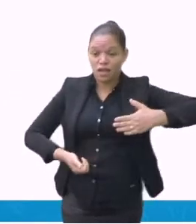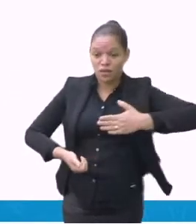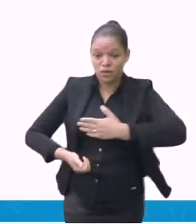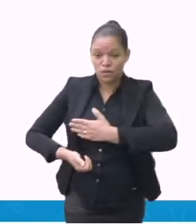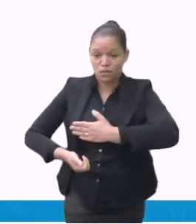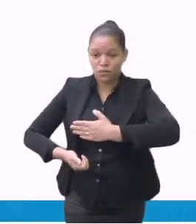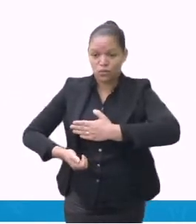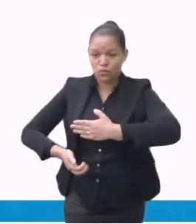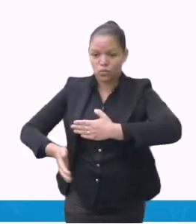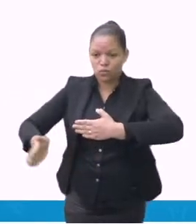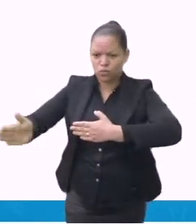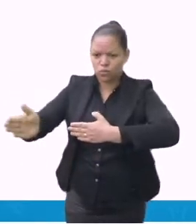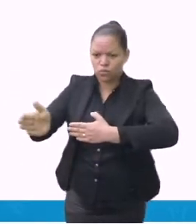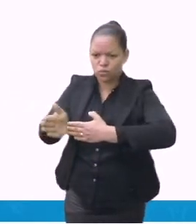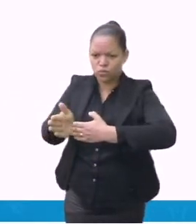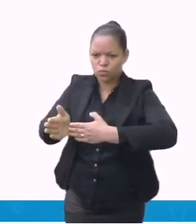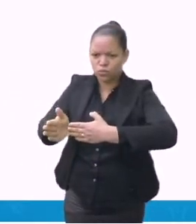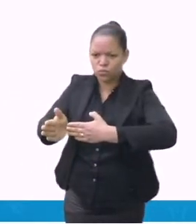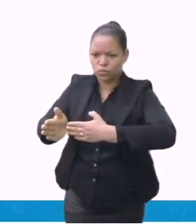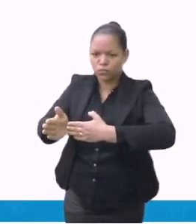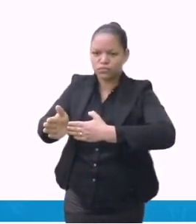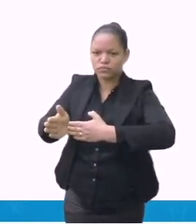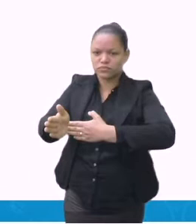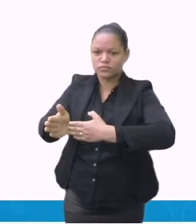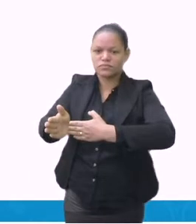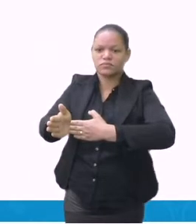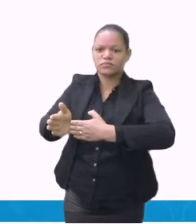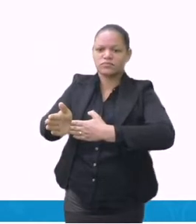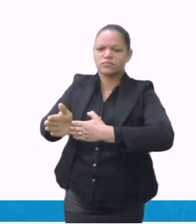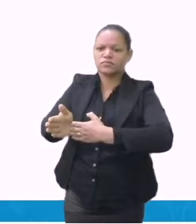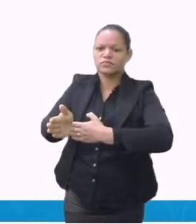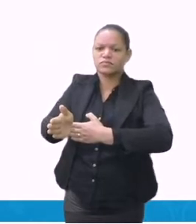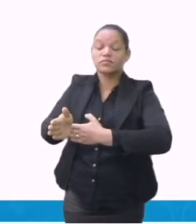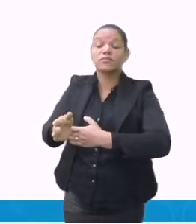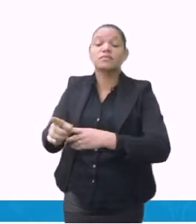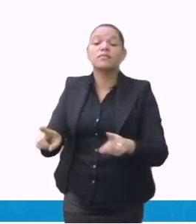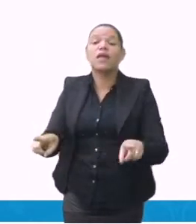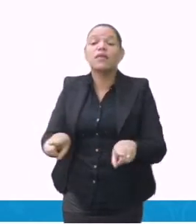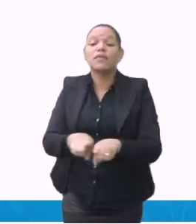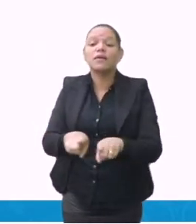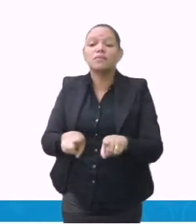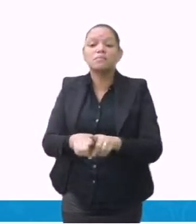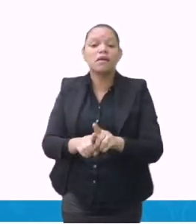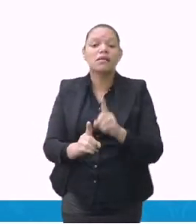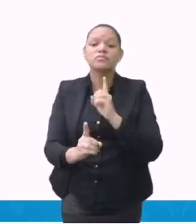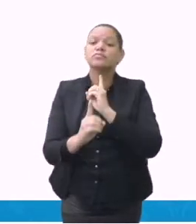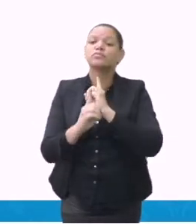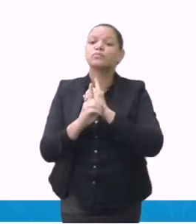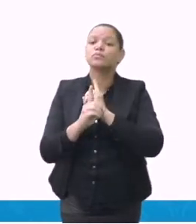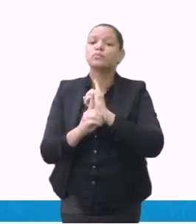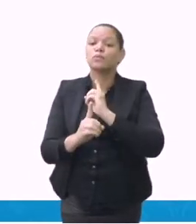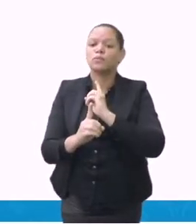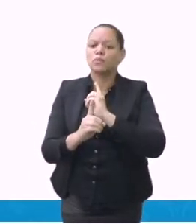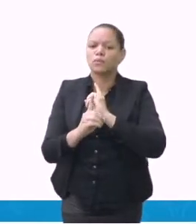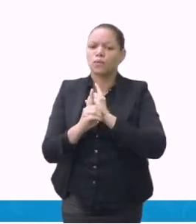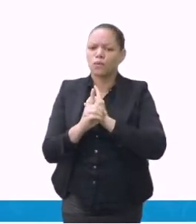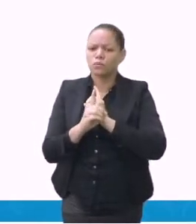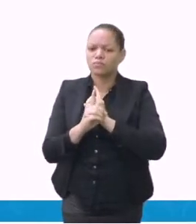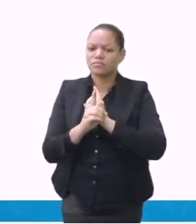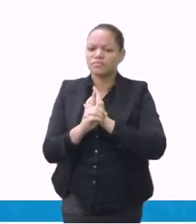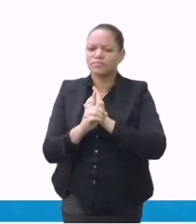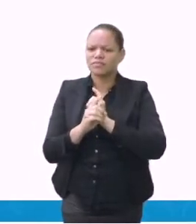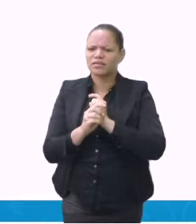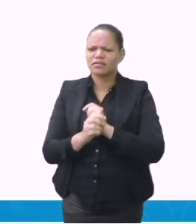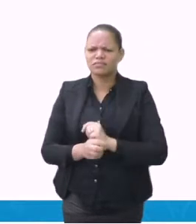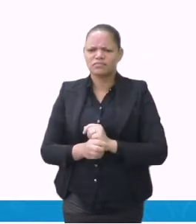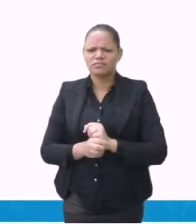também, ok? A Rua 4 está levemente inclinada. Você se lembra